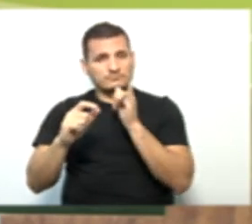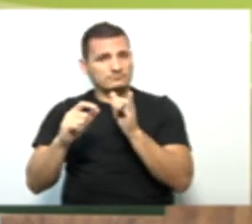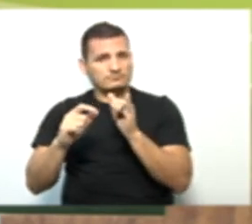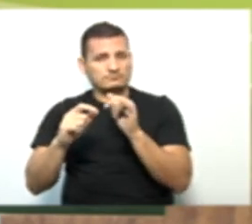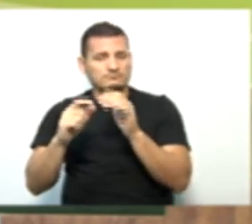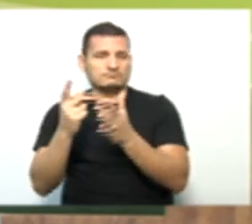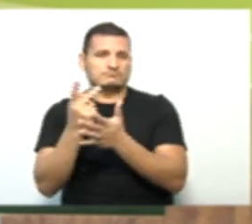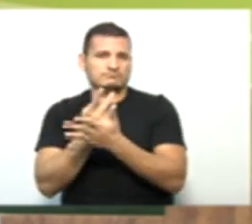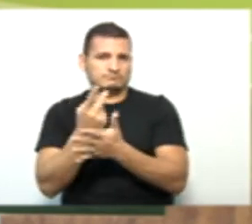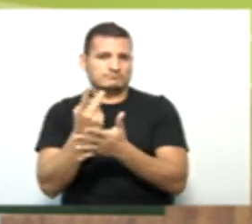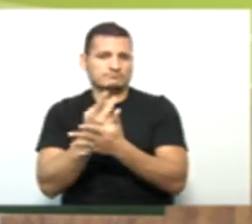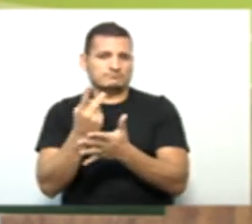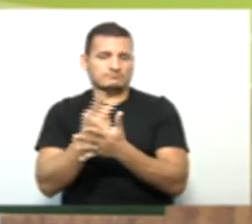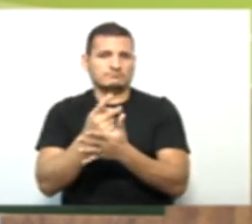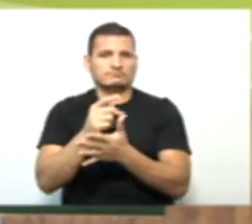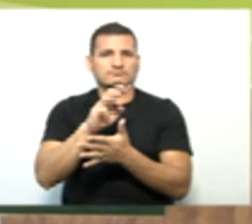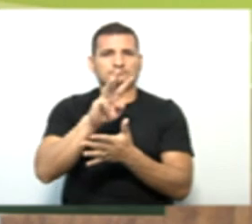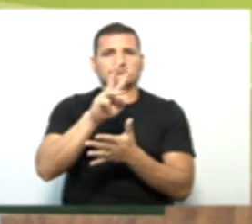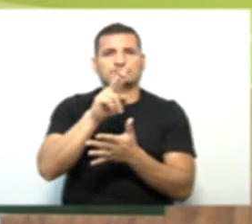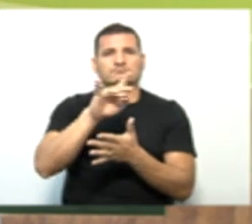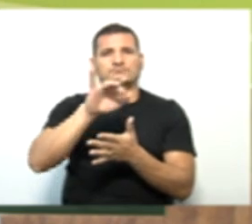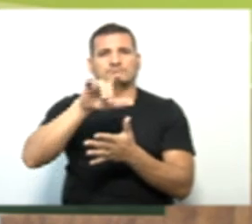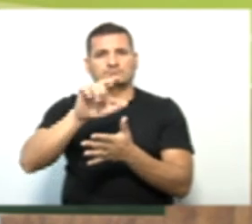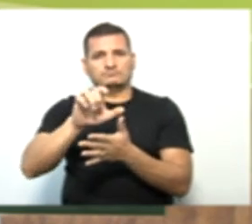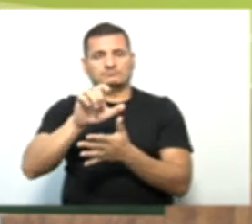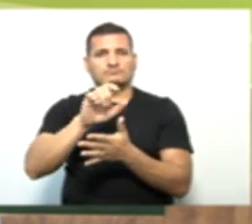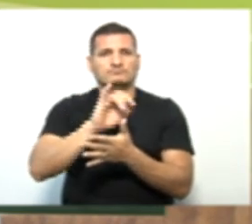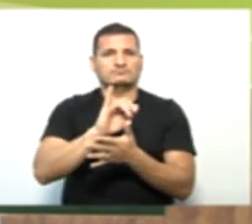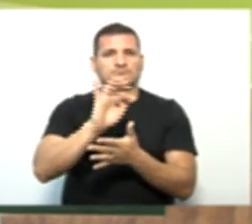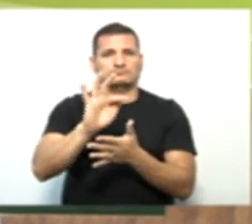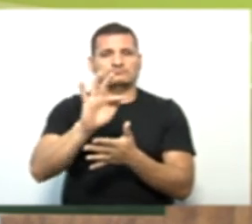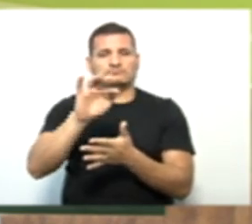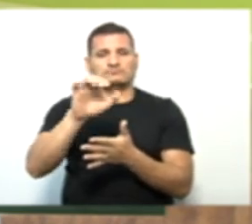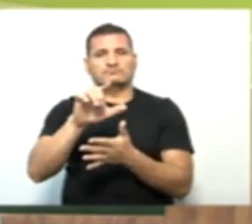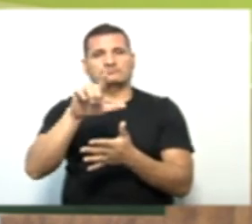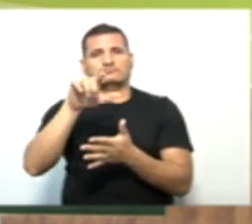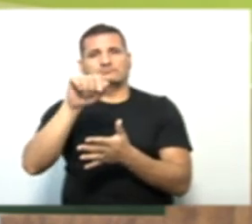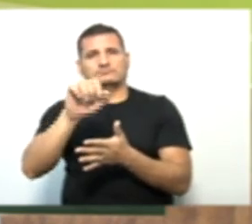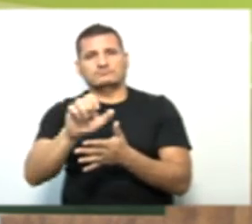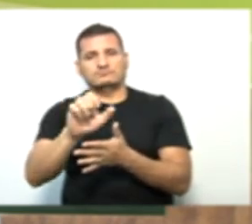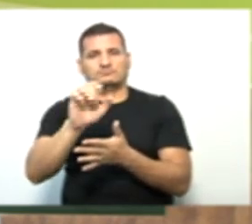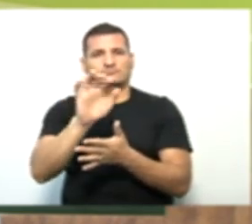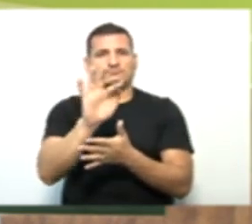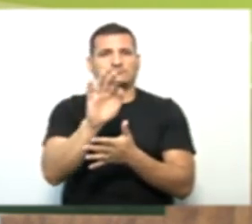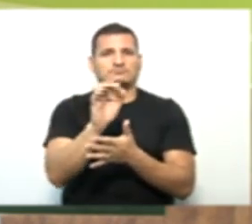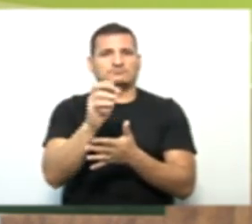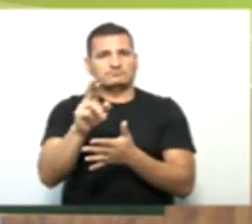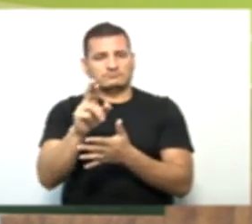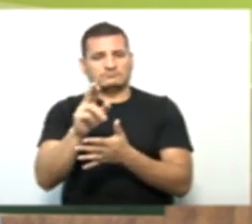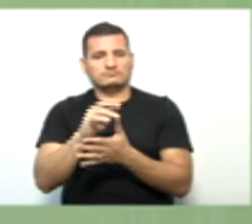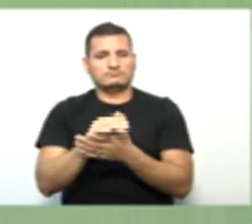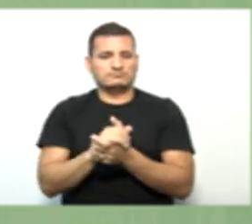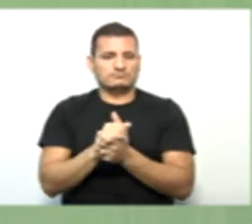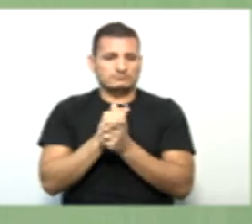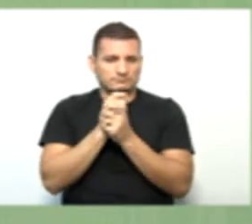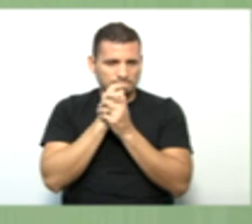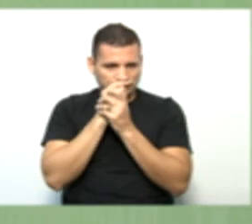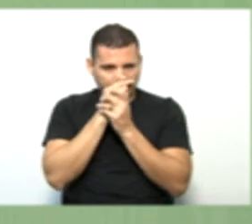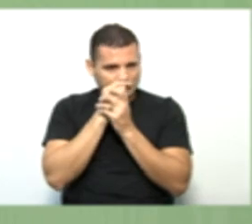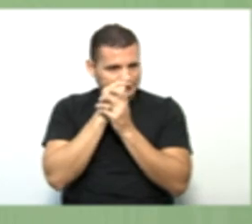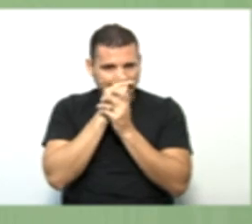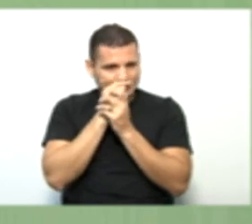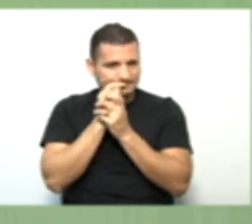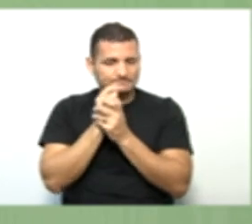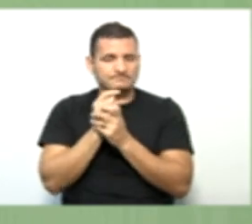Tanto no while, quanto no if, nos else, no for também. Perfeito, professor. Então, isso que o